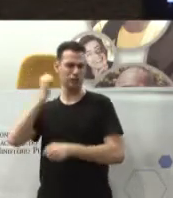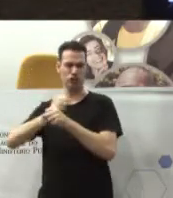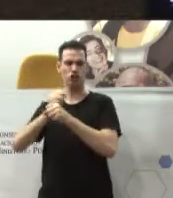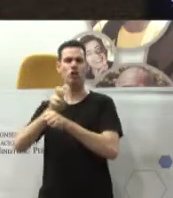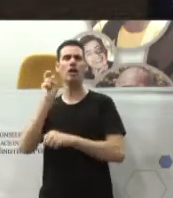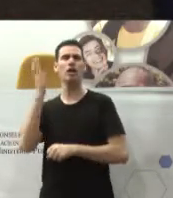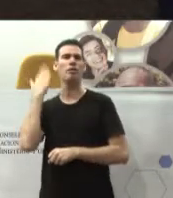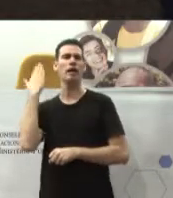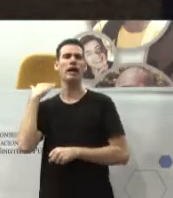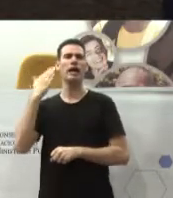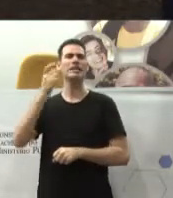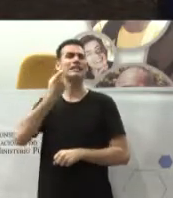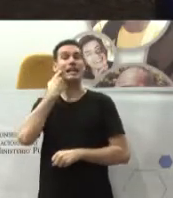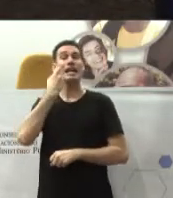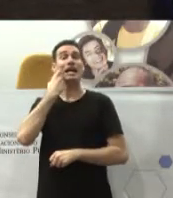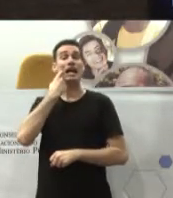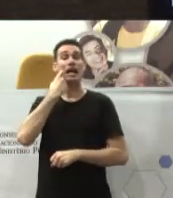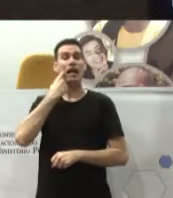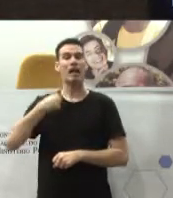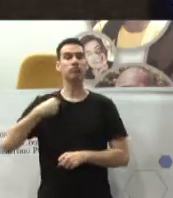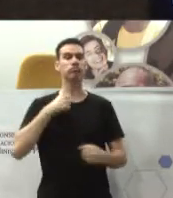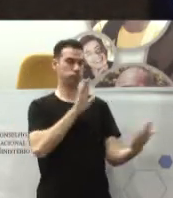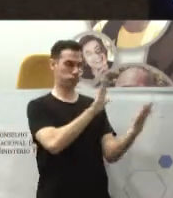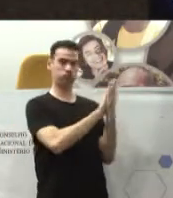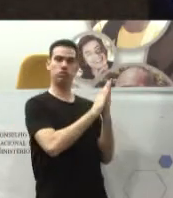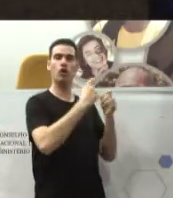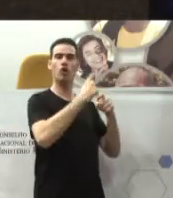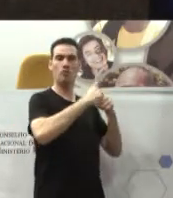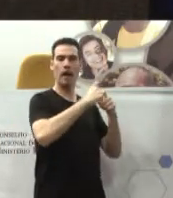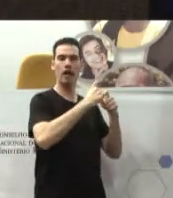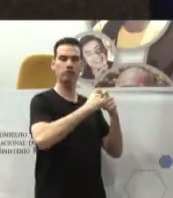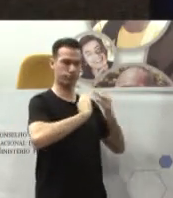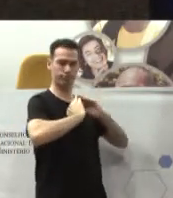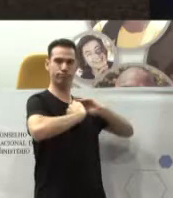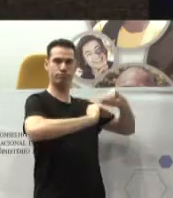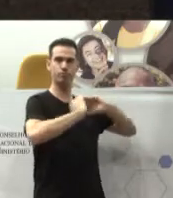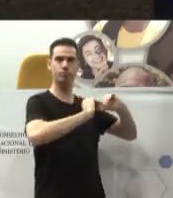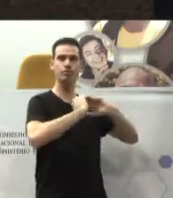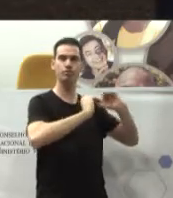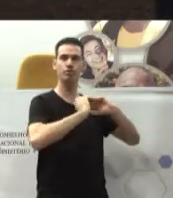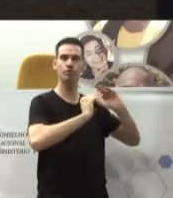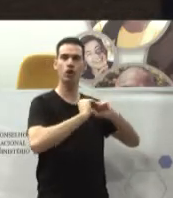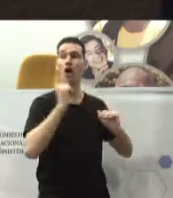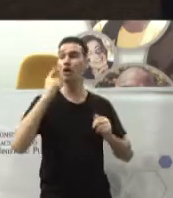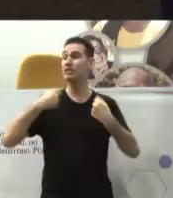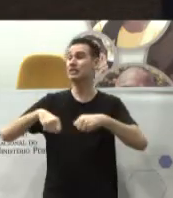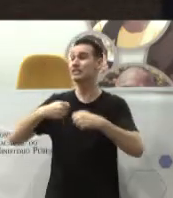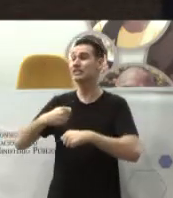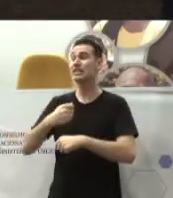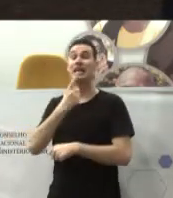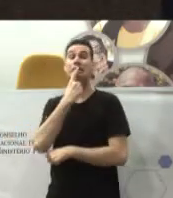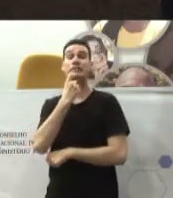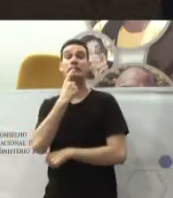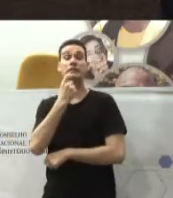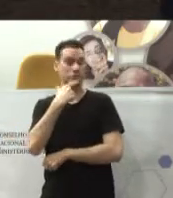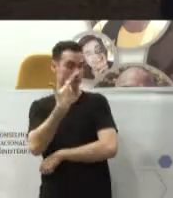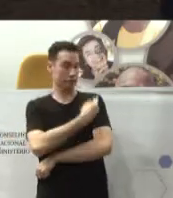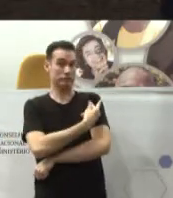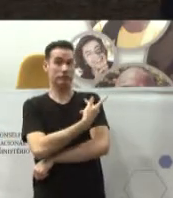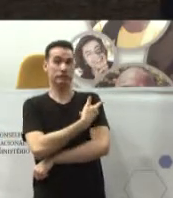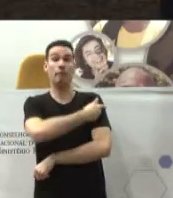5 horas da tarde, sexta-feira, o médico pedindo autorização para fazer uma transfusão de sangue de testemunho de